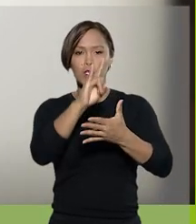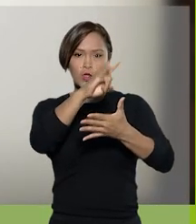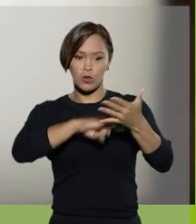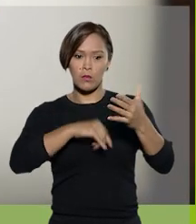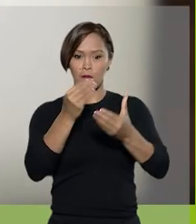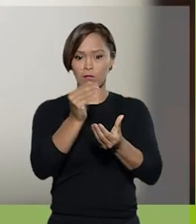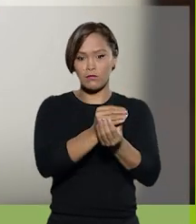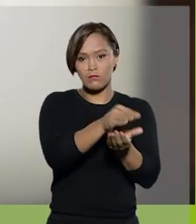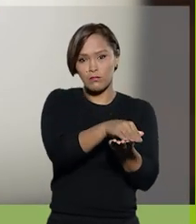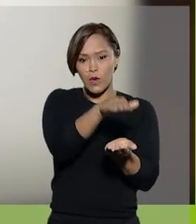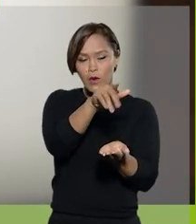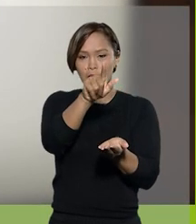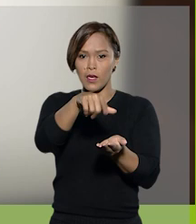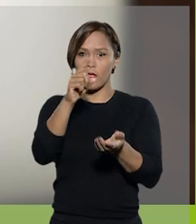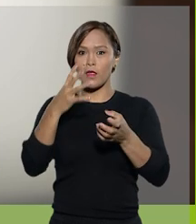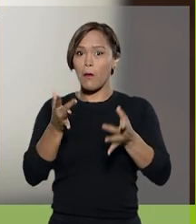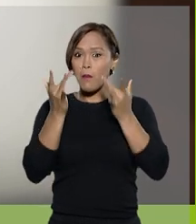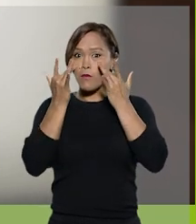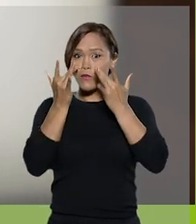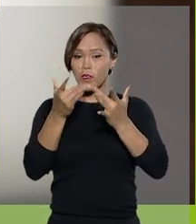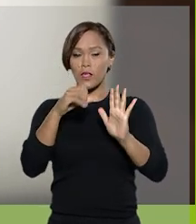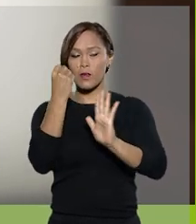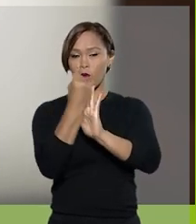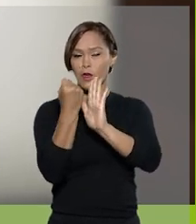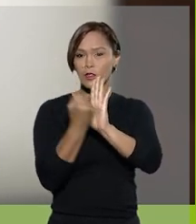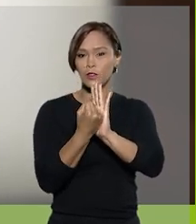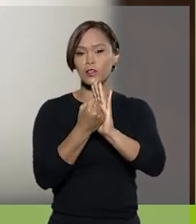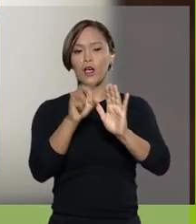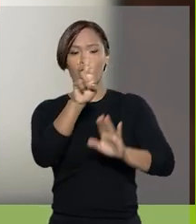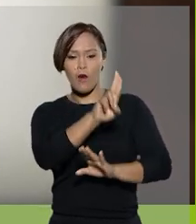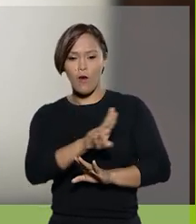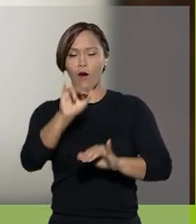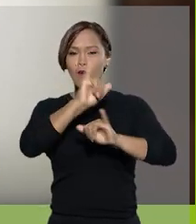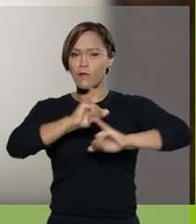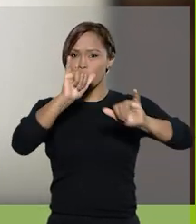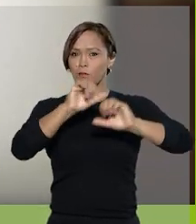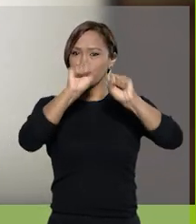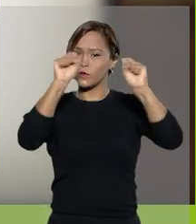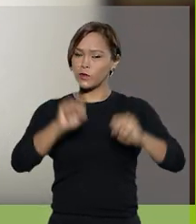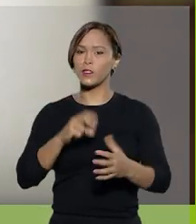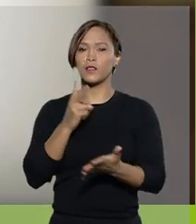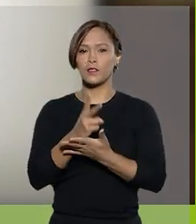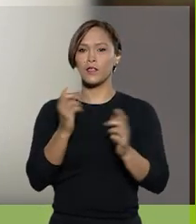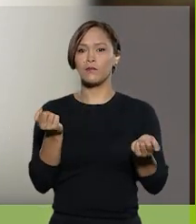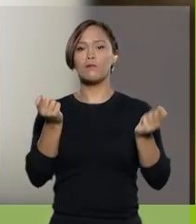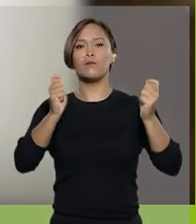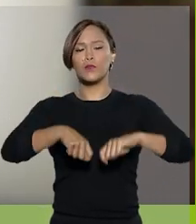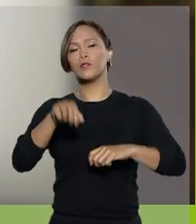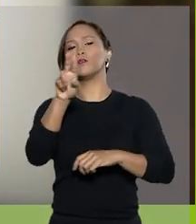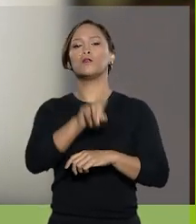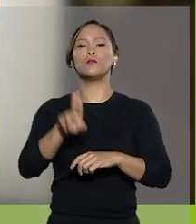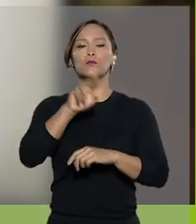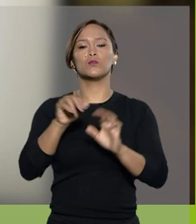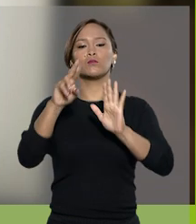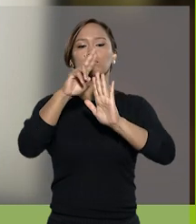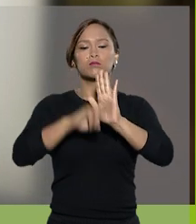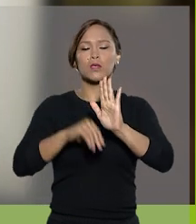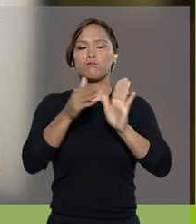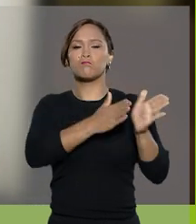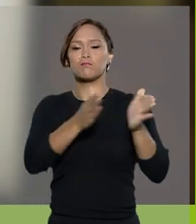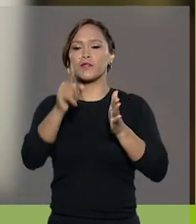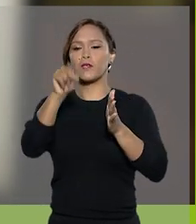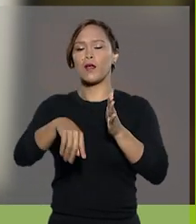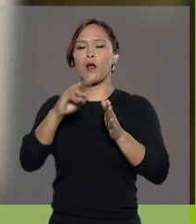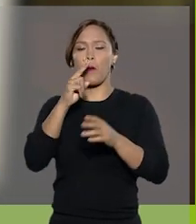documentos. Por isso, fique atento ao registrar dados no sistema e, sempre que possível, utilize recursos destinados